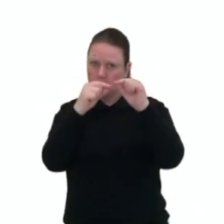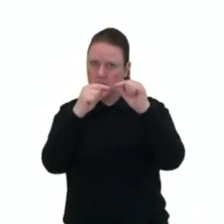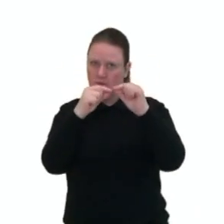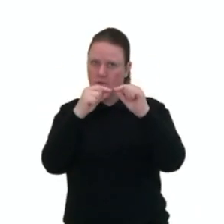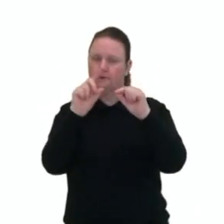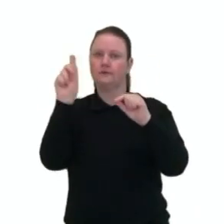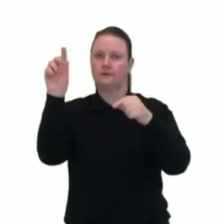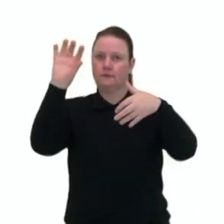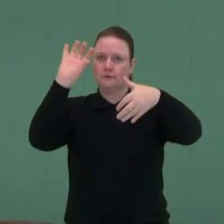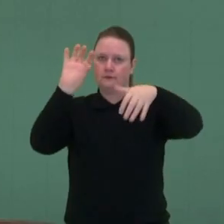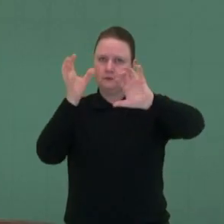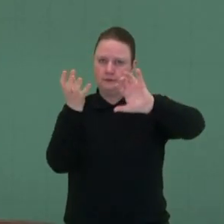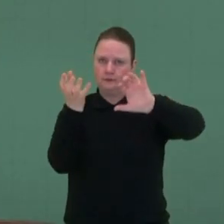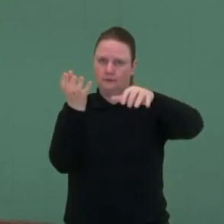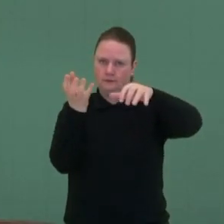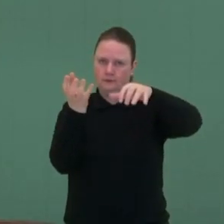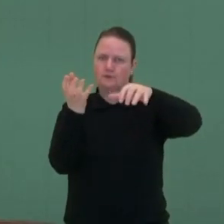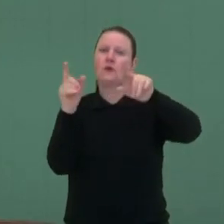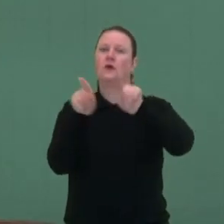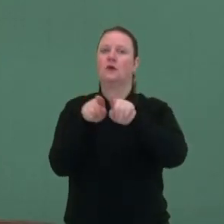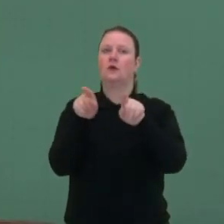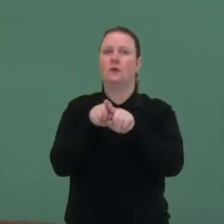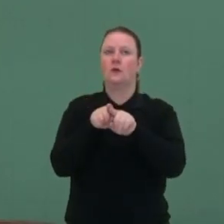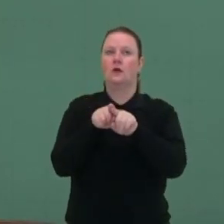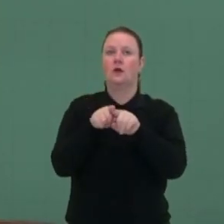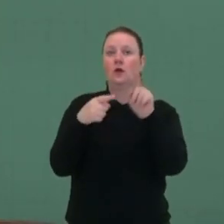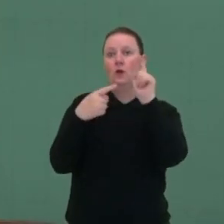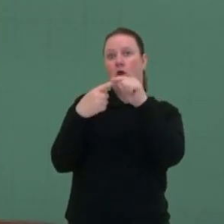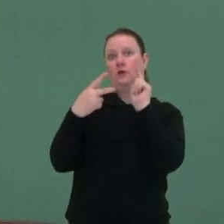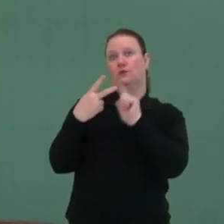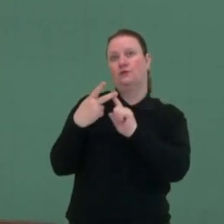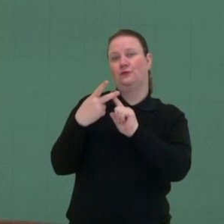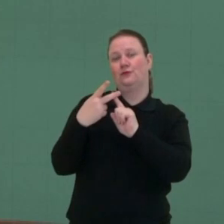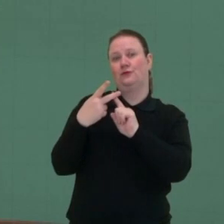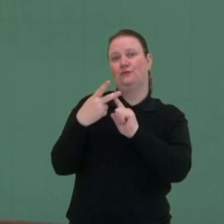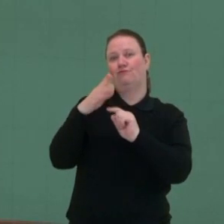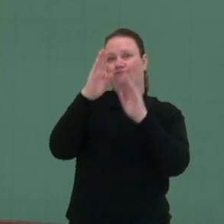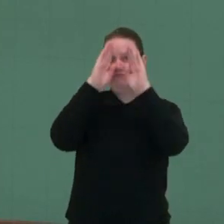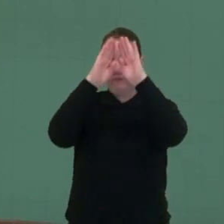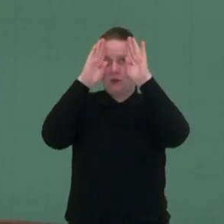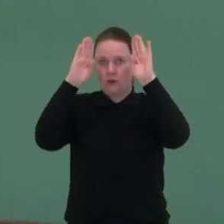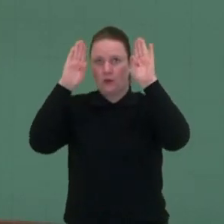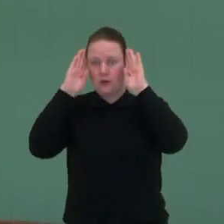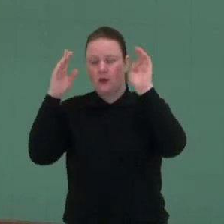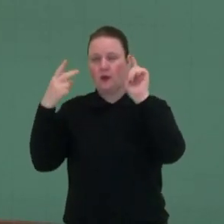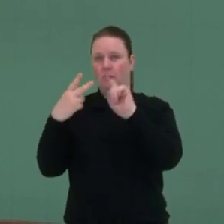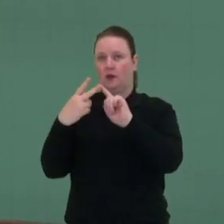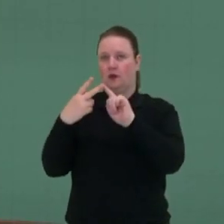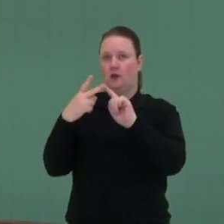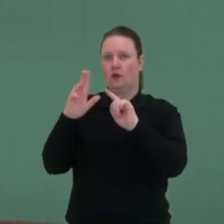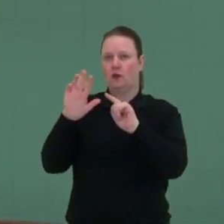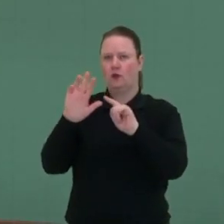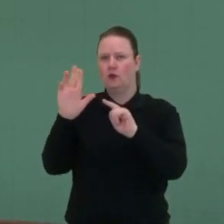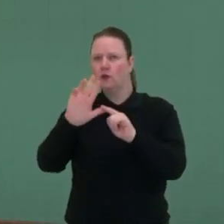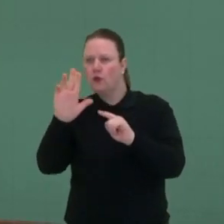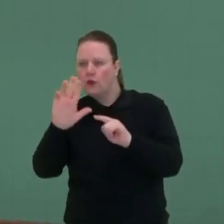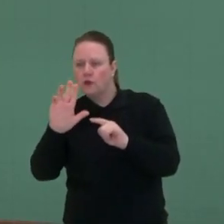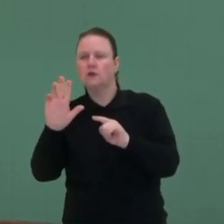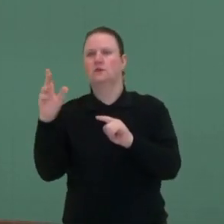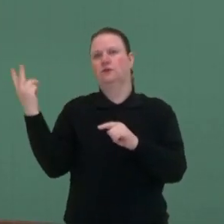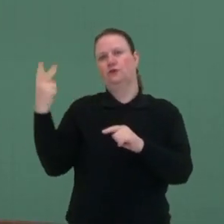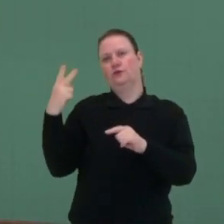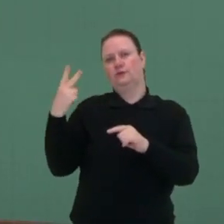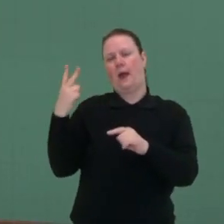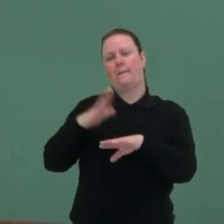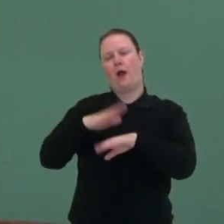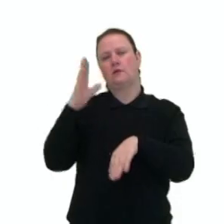então para o segundo turno o Fernando Collor de Mello e o Luiz Inácio Lula da Silva, os dois mais votados no total de votos.